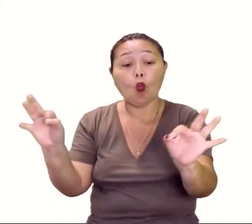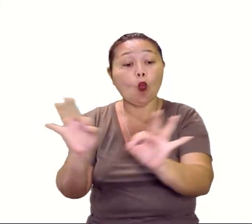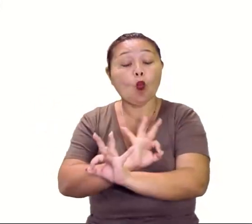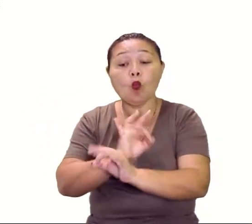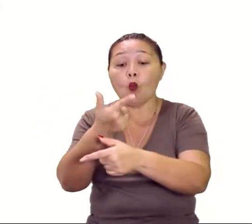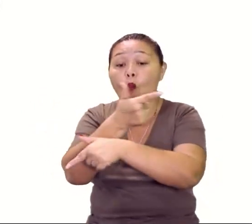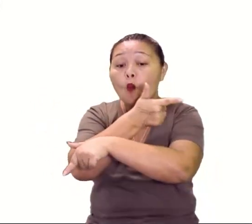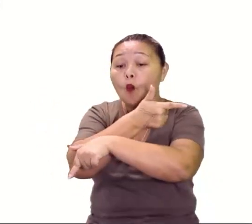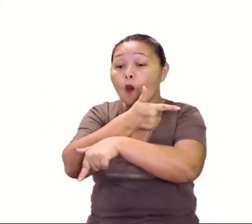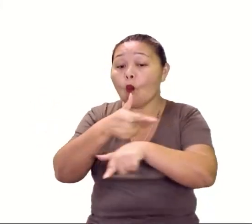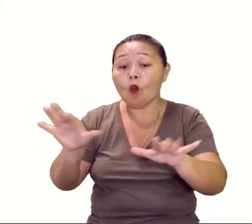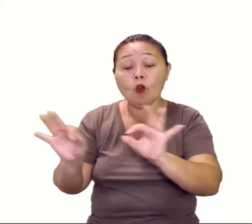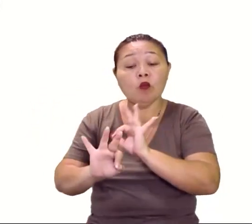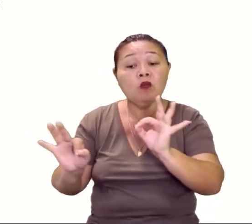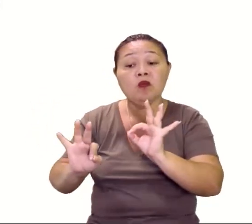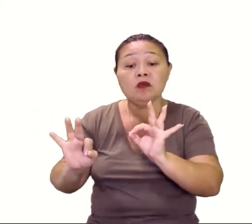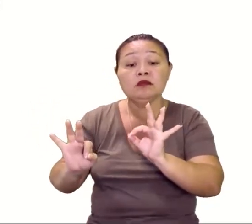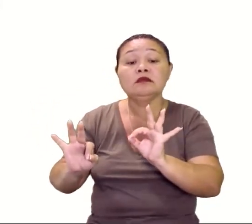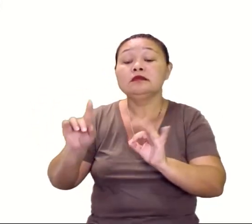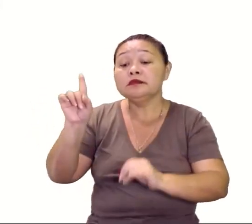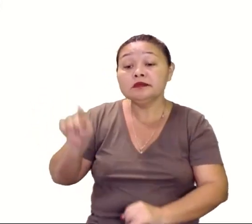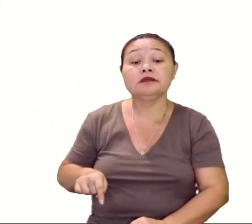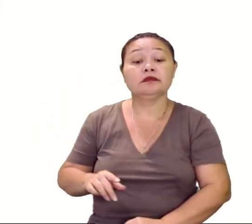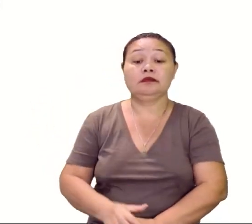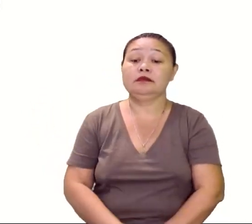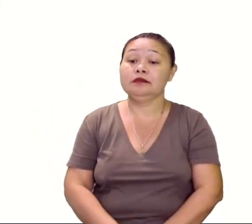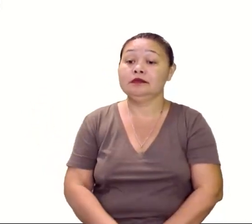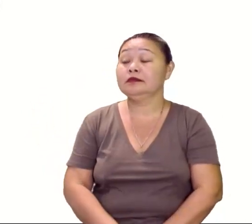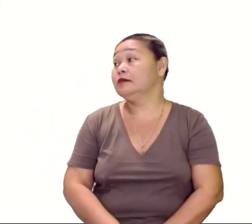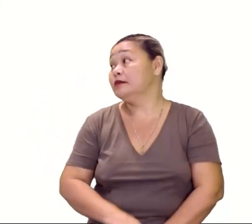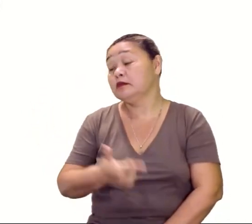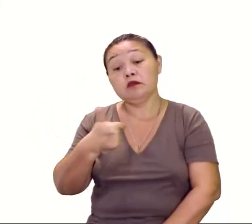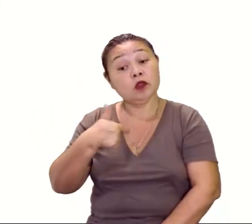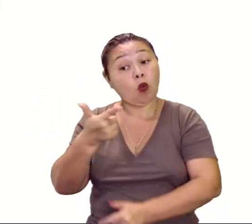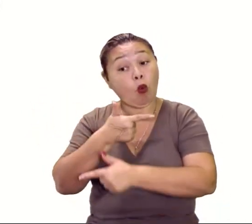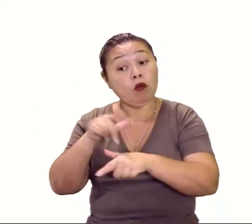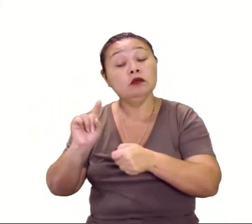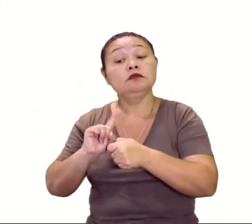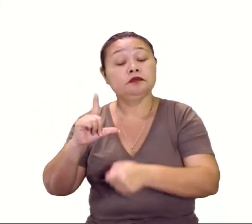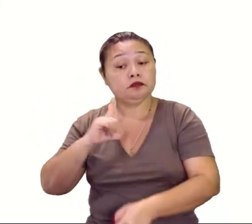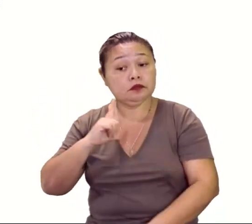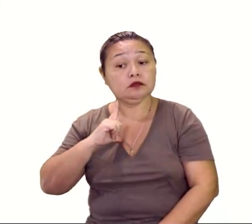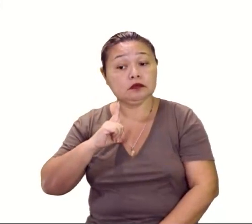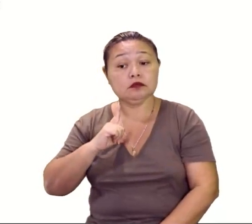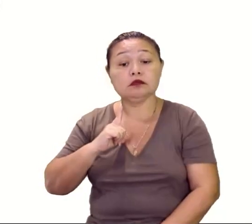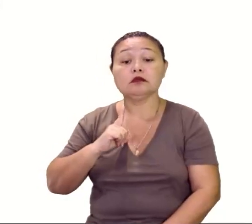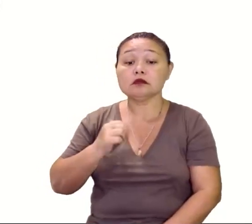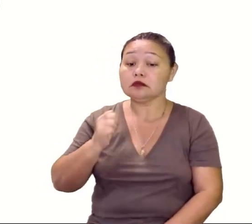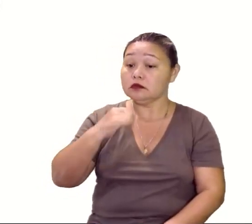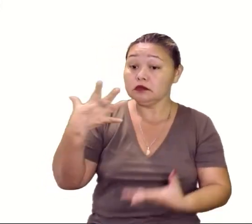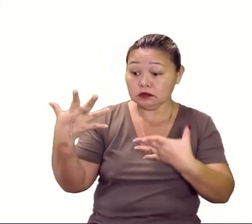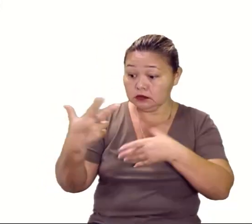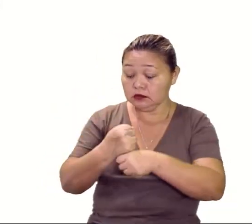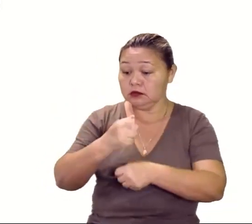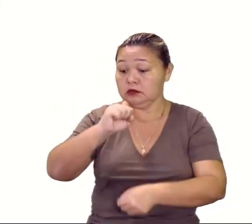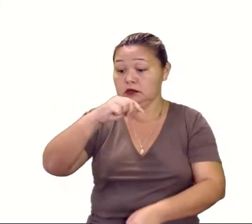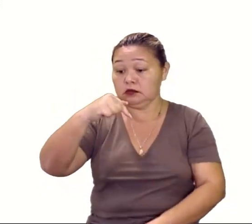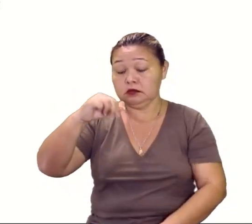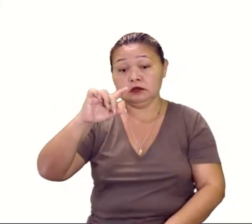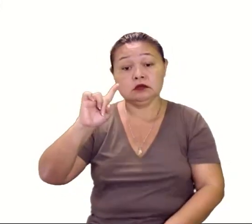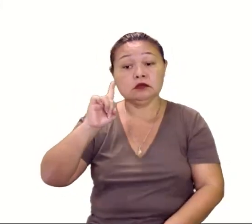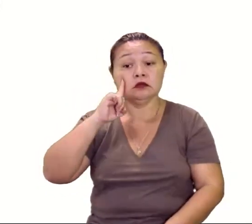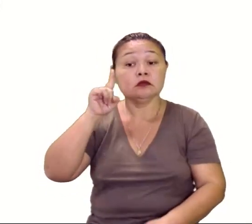cultivam nenhum dos grãos é... nenhum dos grãos. A gente viu que deu um total de 870, né? Isso. O